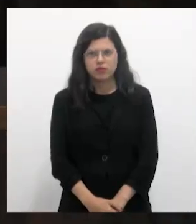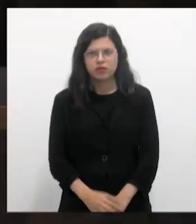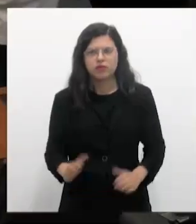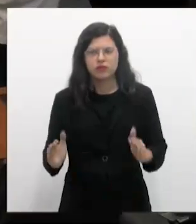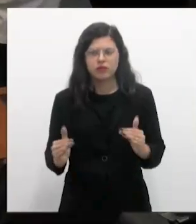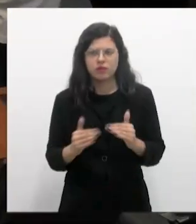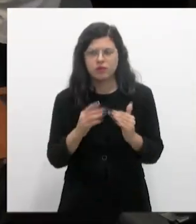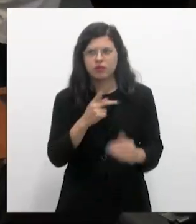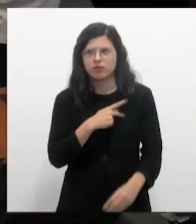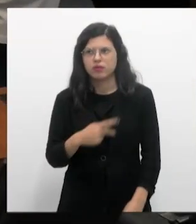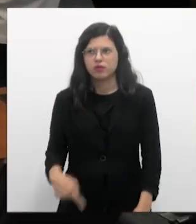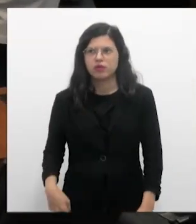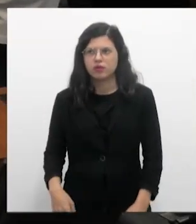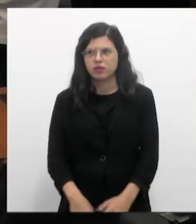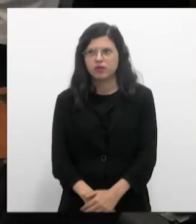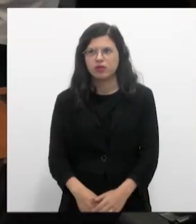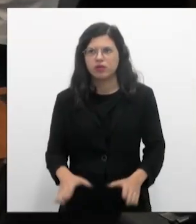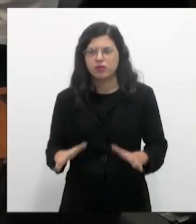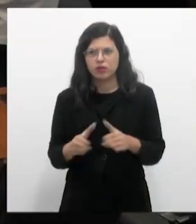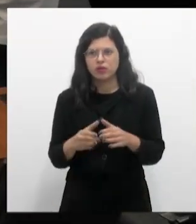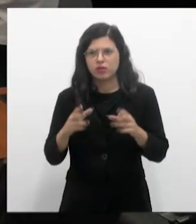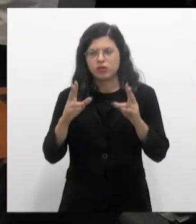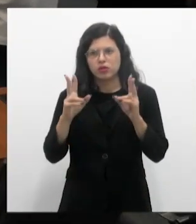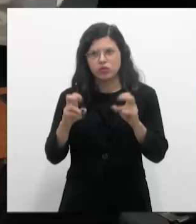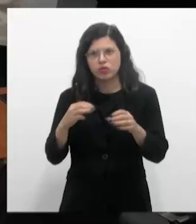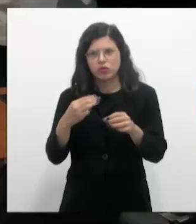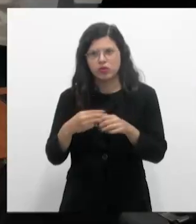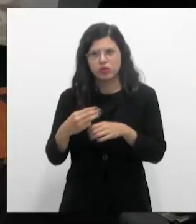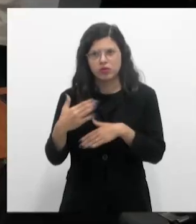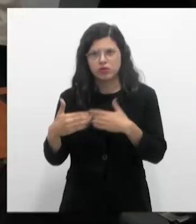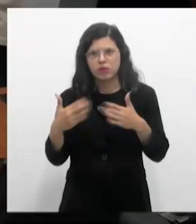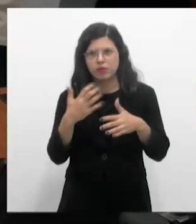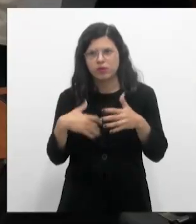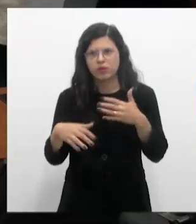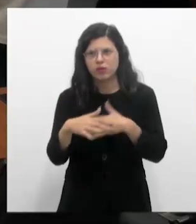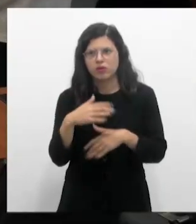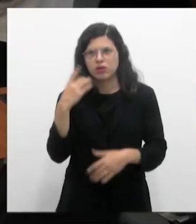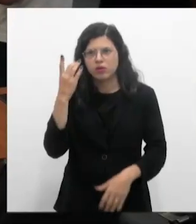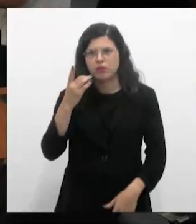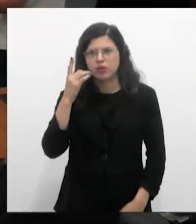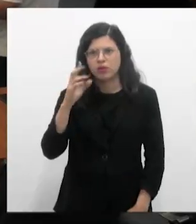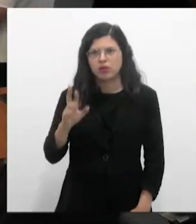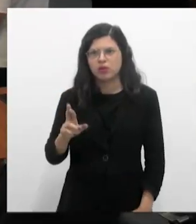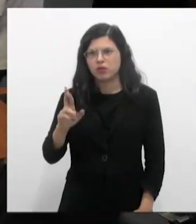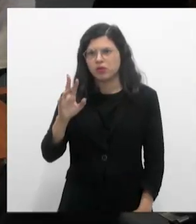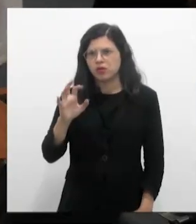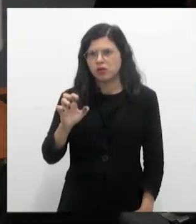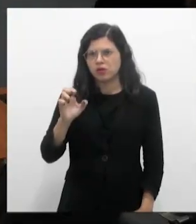Favorável, presidente. Assuntos Municipais e Desenvolvimento Regional, deputado Renan Jordi.